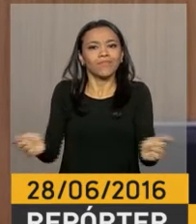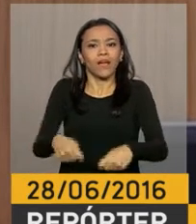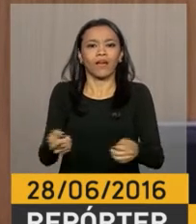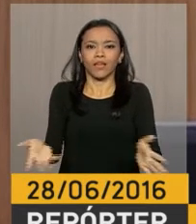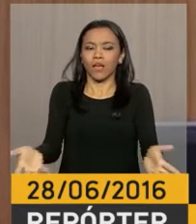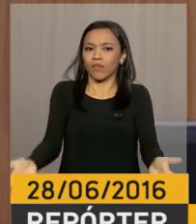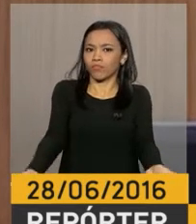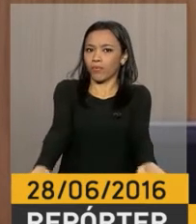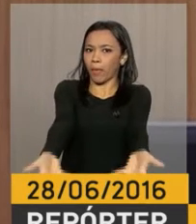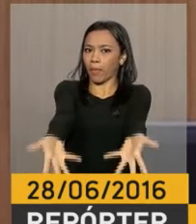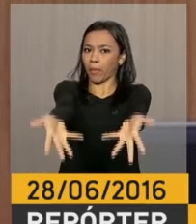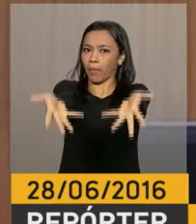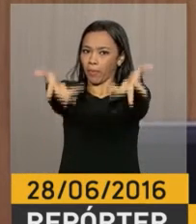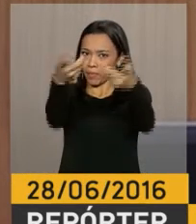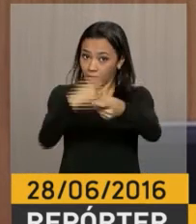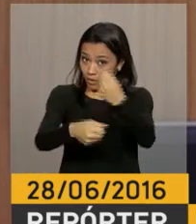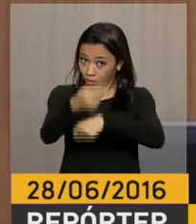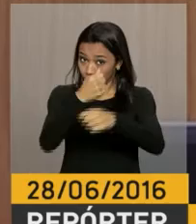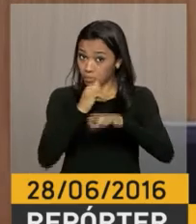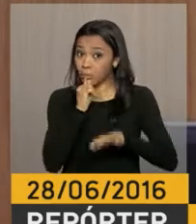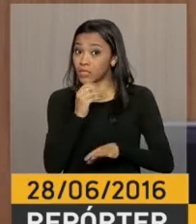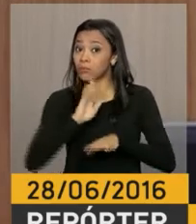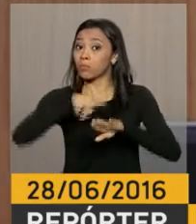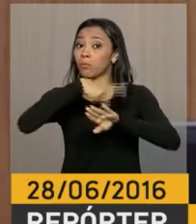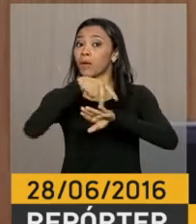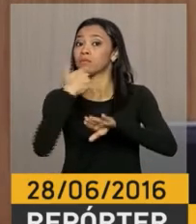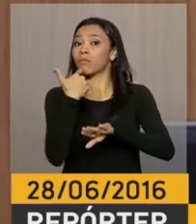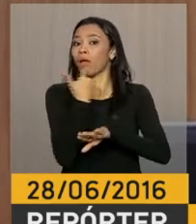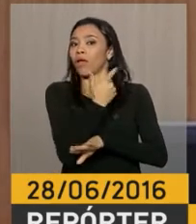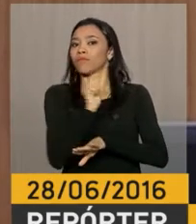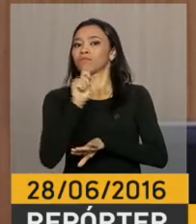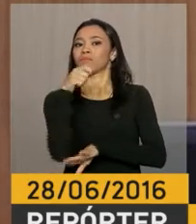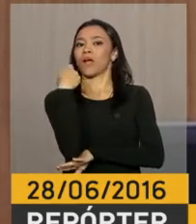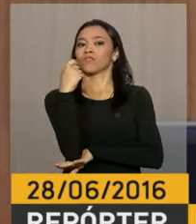vista da economia argentina, por exemplo.